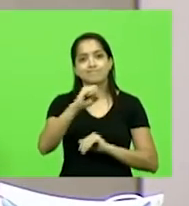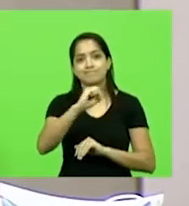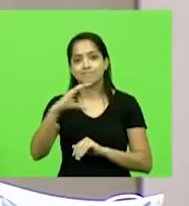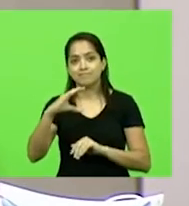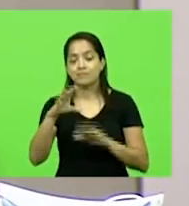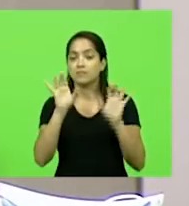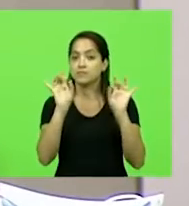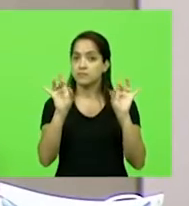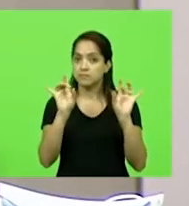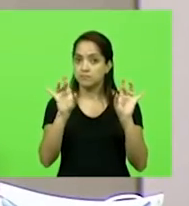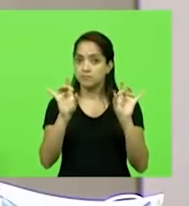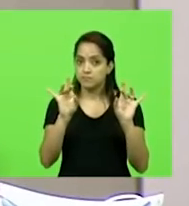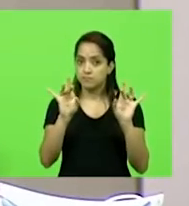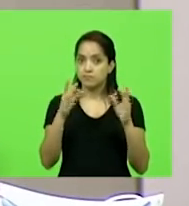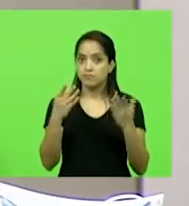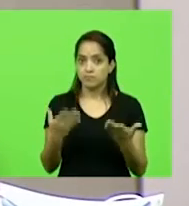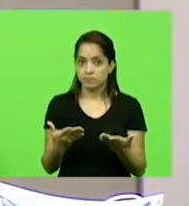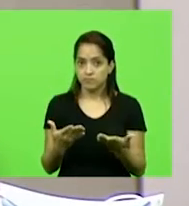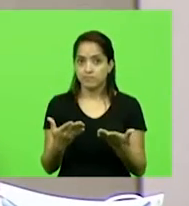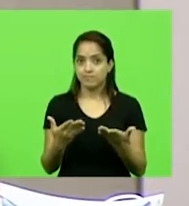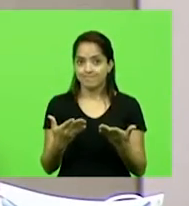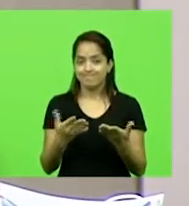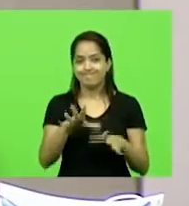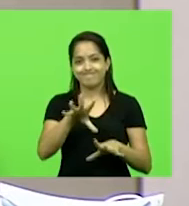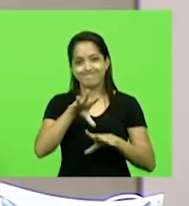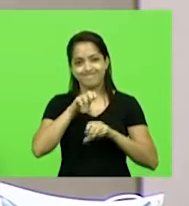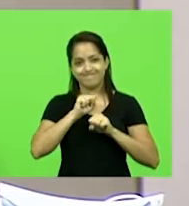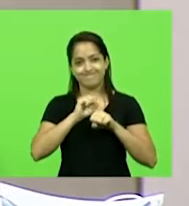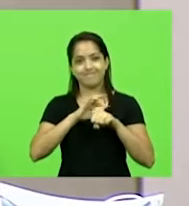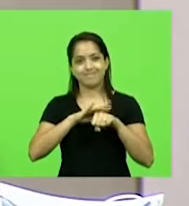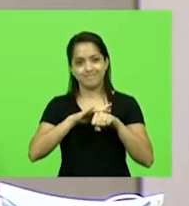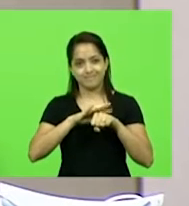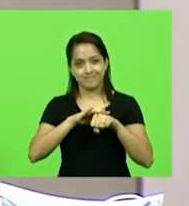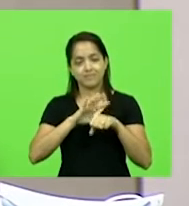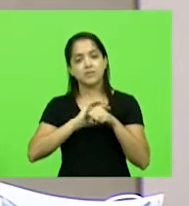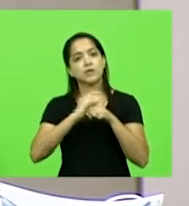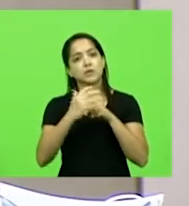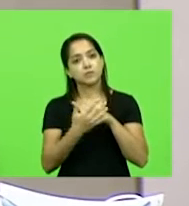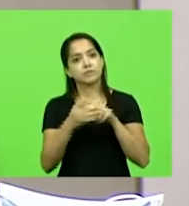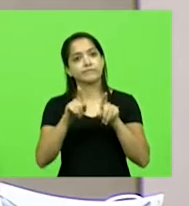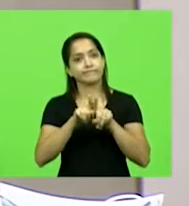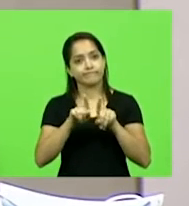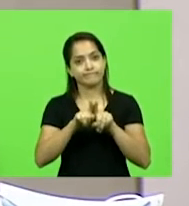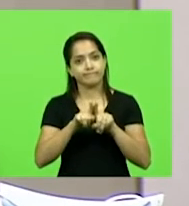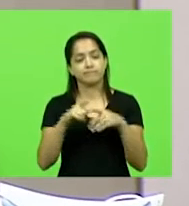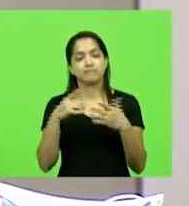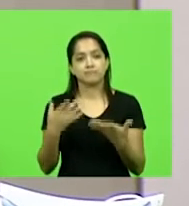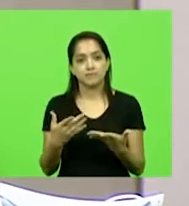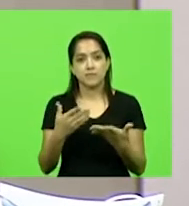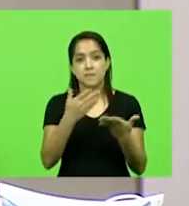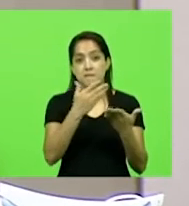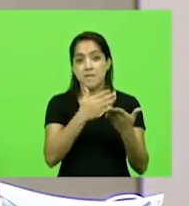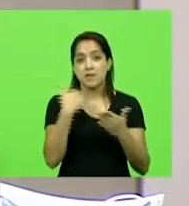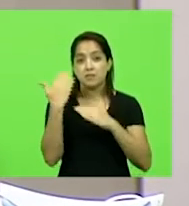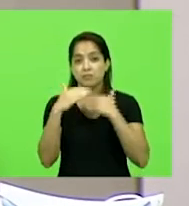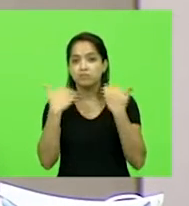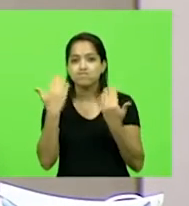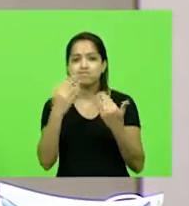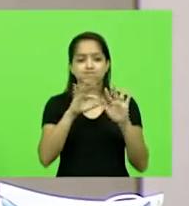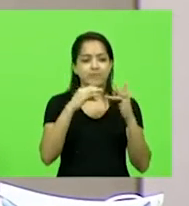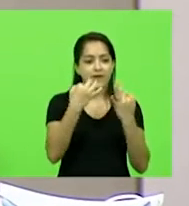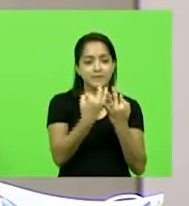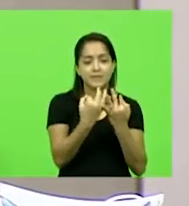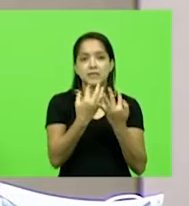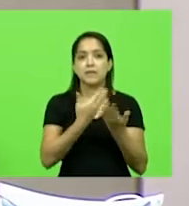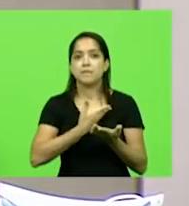forma especial pelos que estão acometidos de doenças graves entre elas a corrida e os que perderam familiares